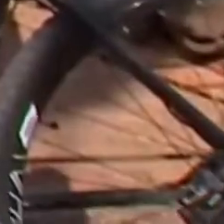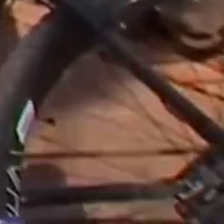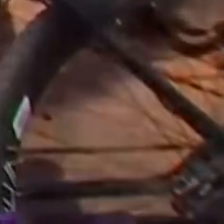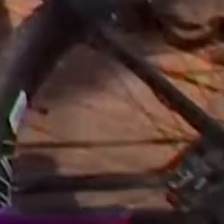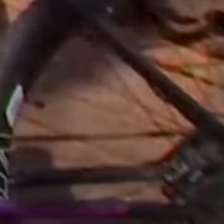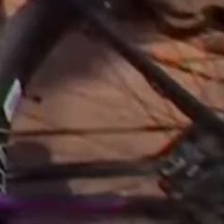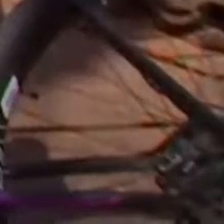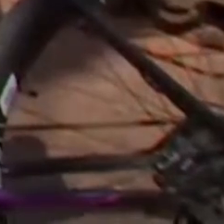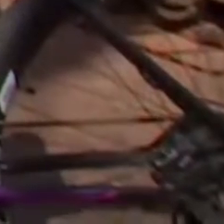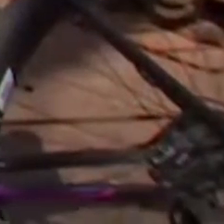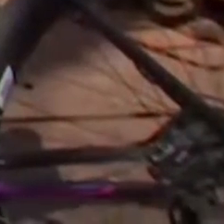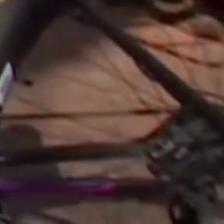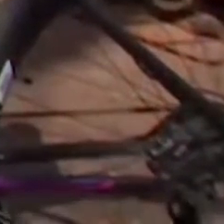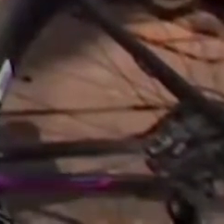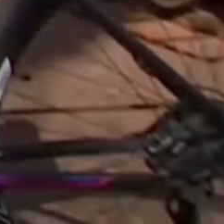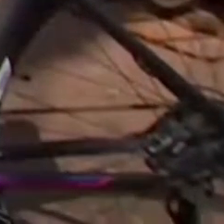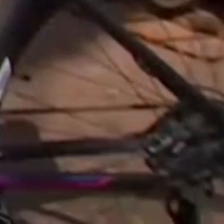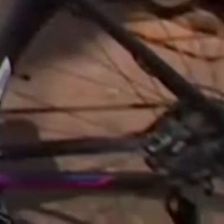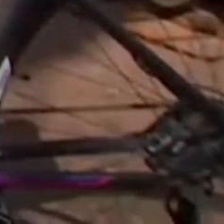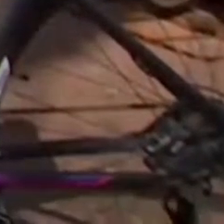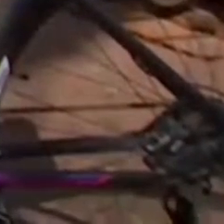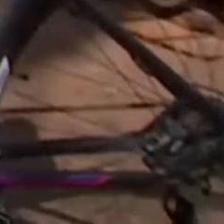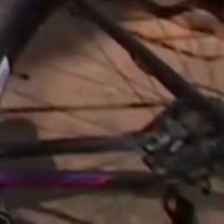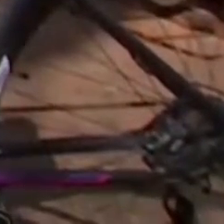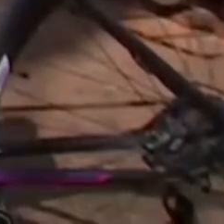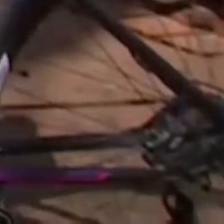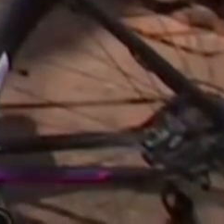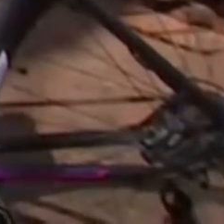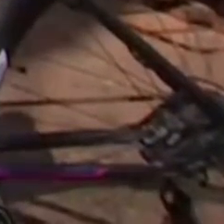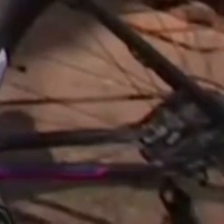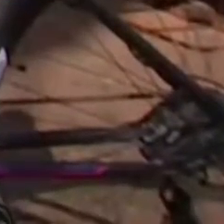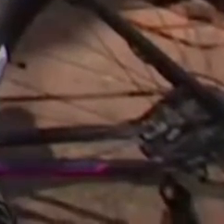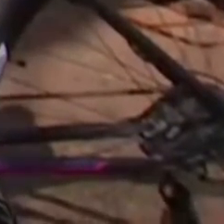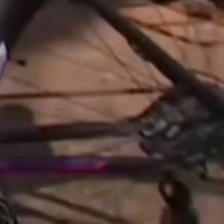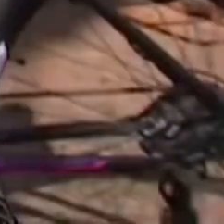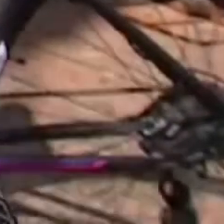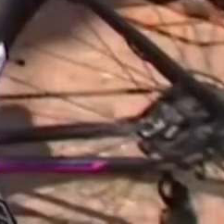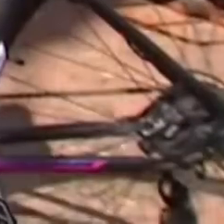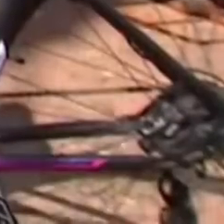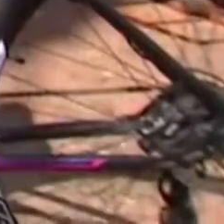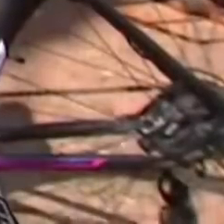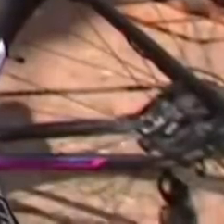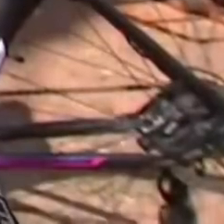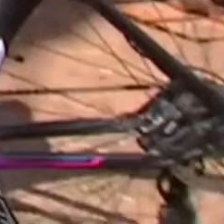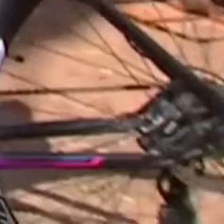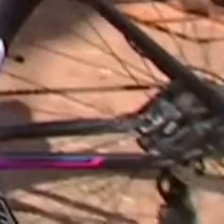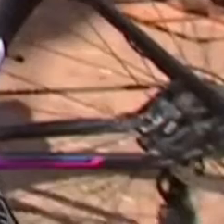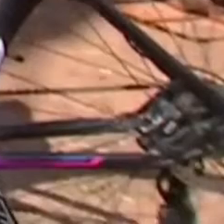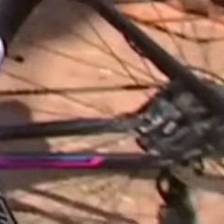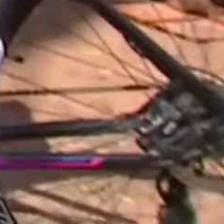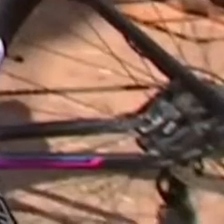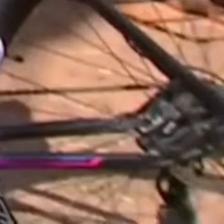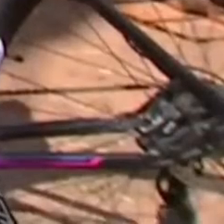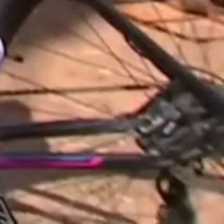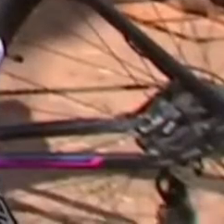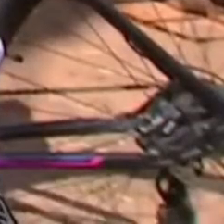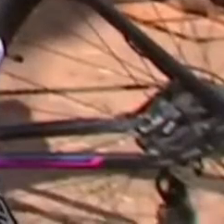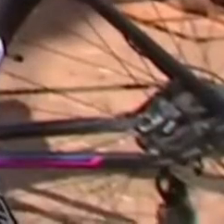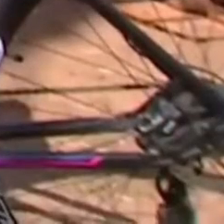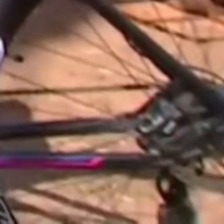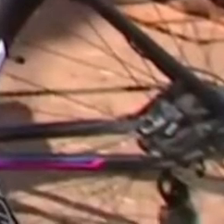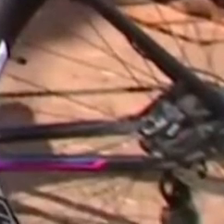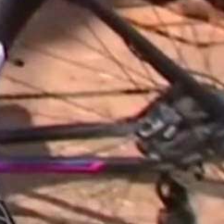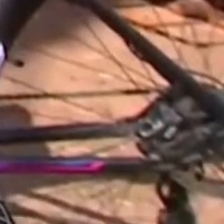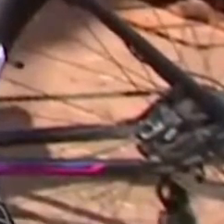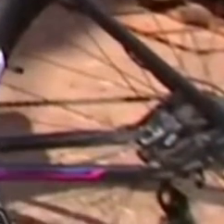bicicleta, porém eu tenho muita vontade, né, de andar de bicicleta, eu já faço caminhada, eu faço academia, e eu não